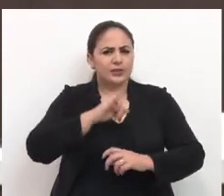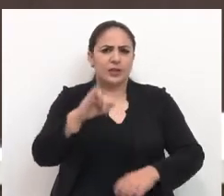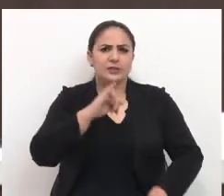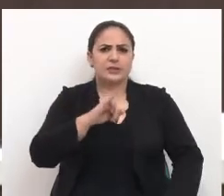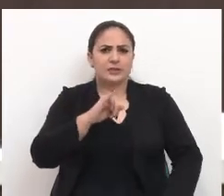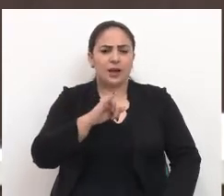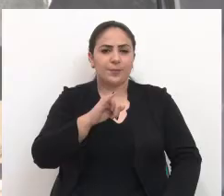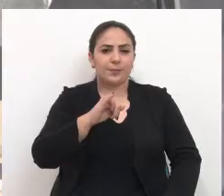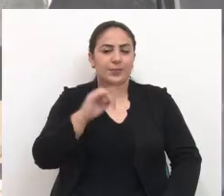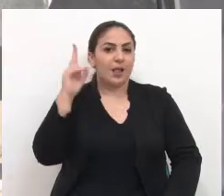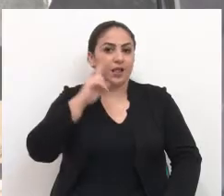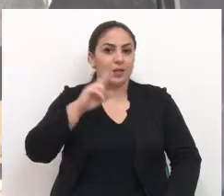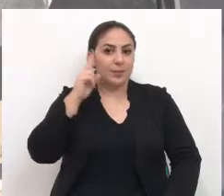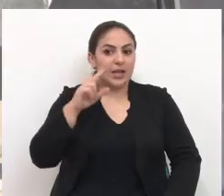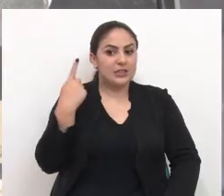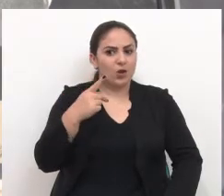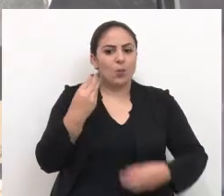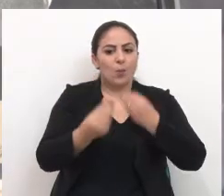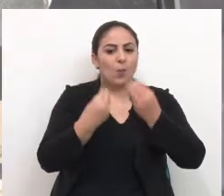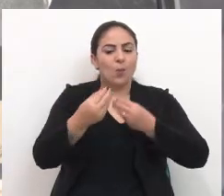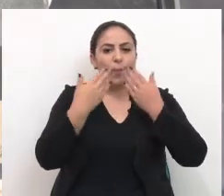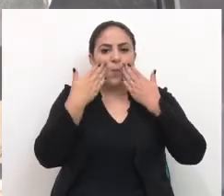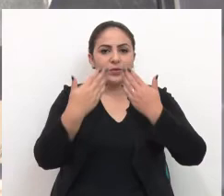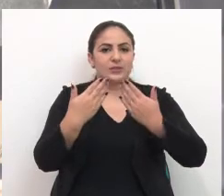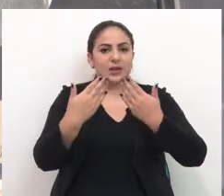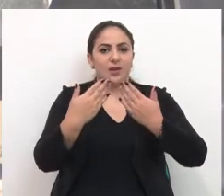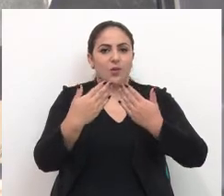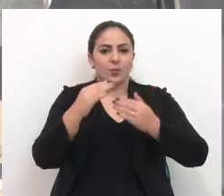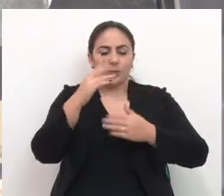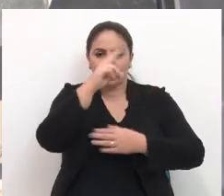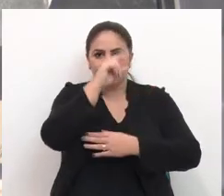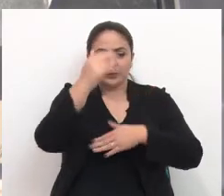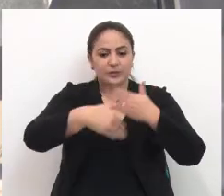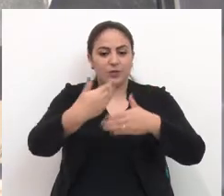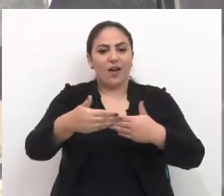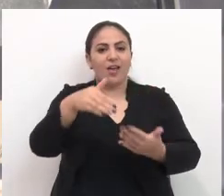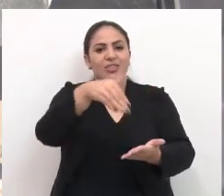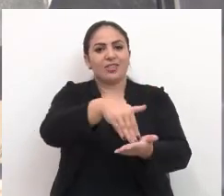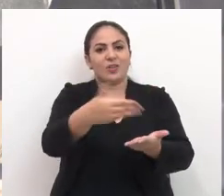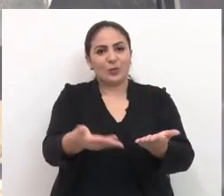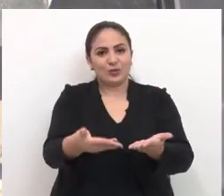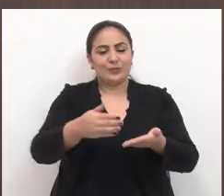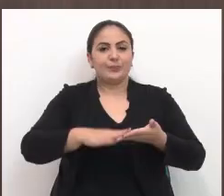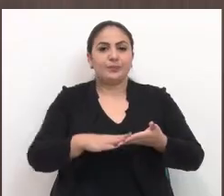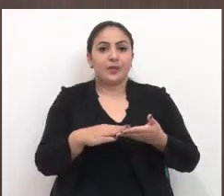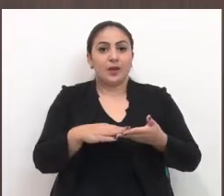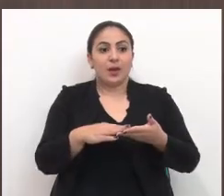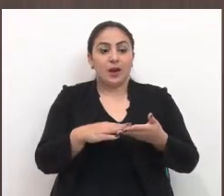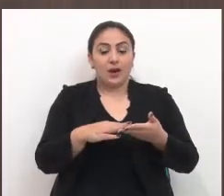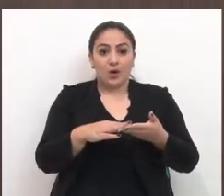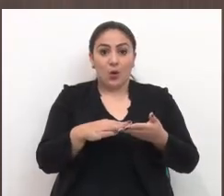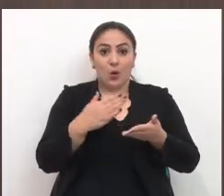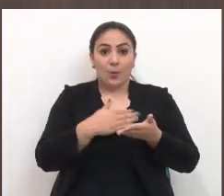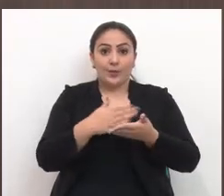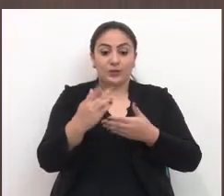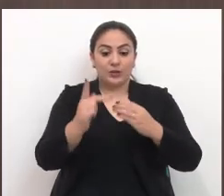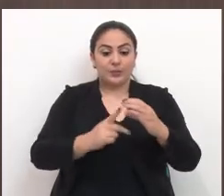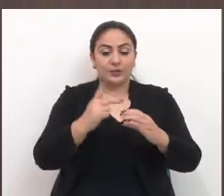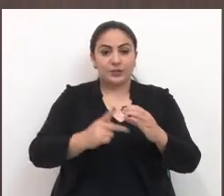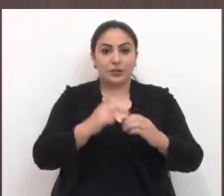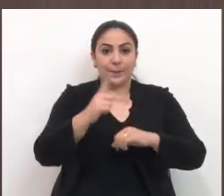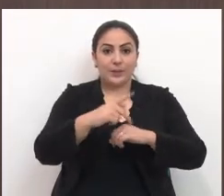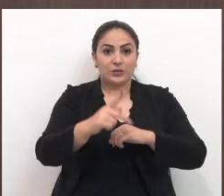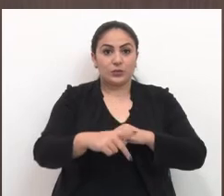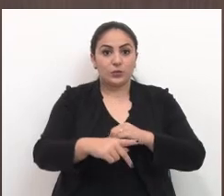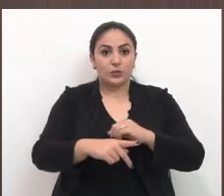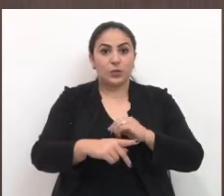resgatar essa história para mostrar como o município desenvolveu até aqui. Primeiro nasceu a Câmara de Vereadores de